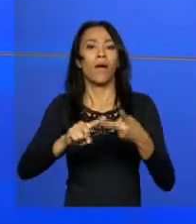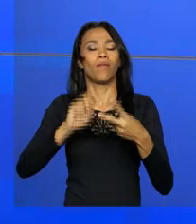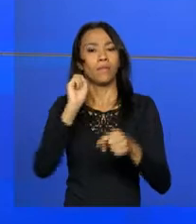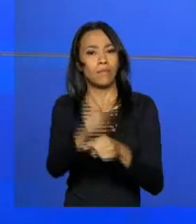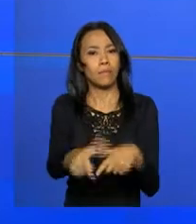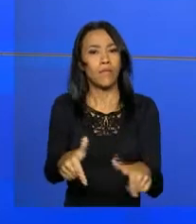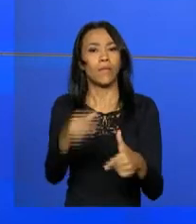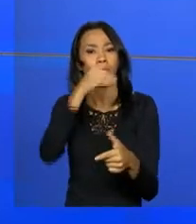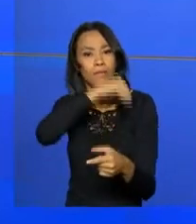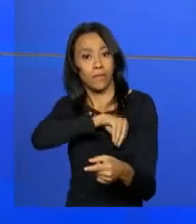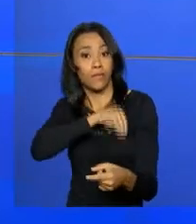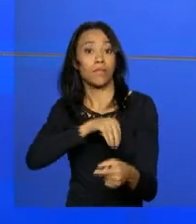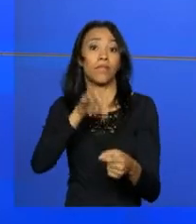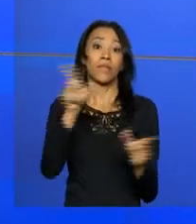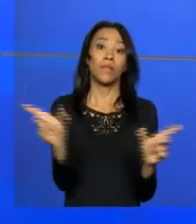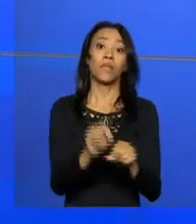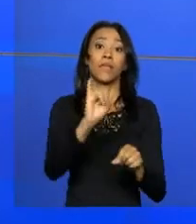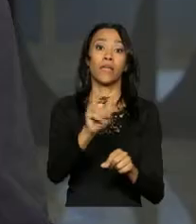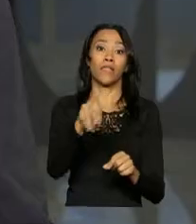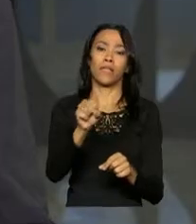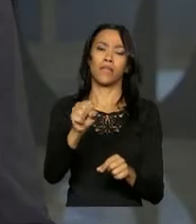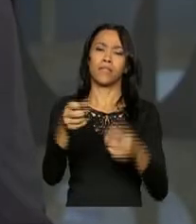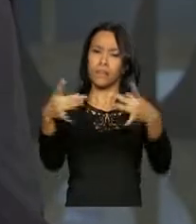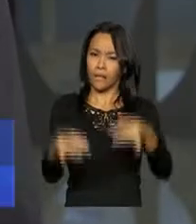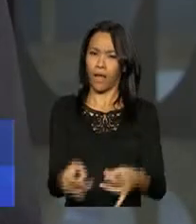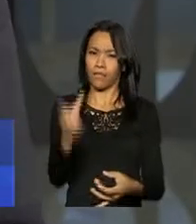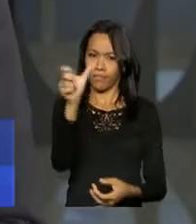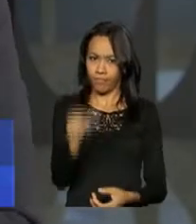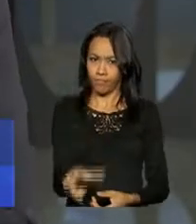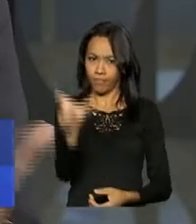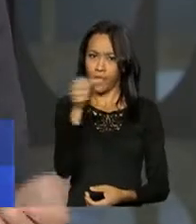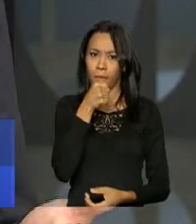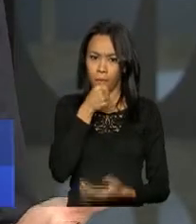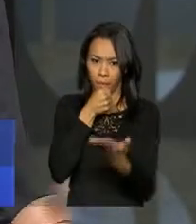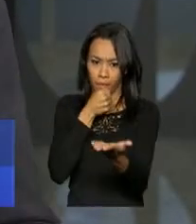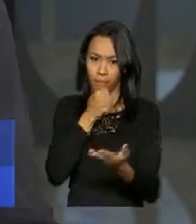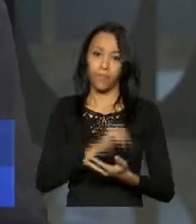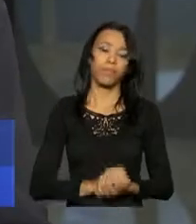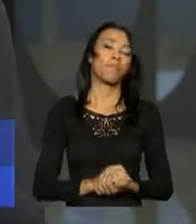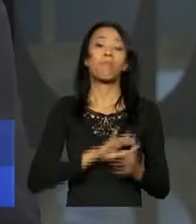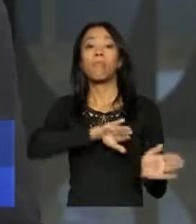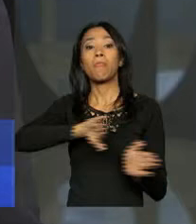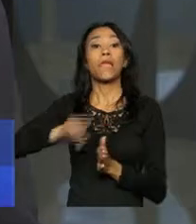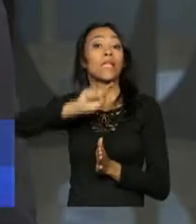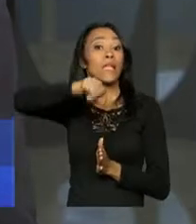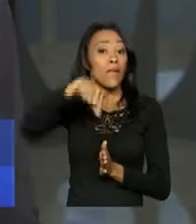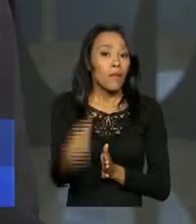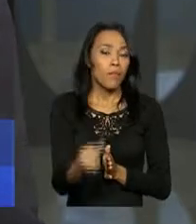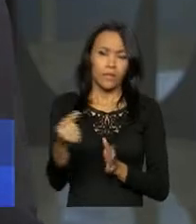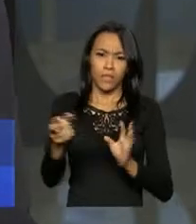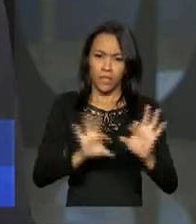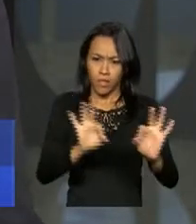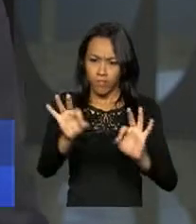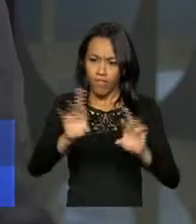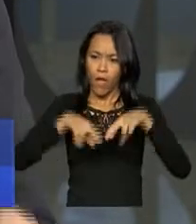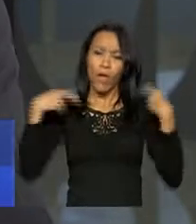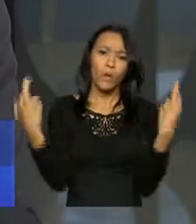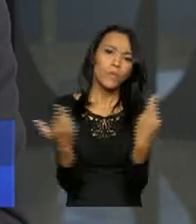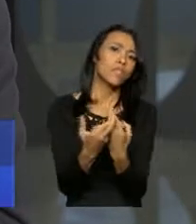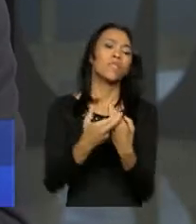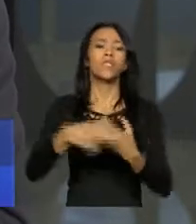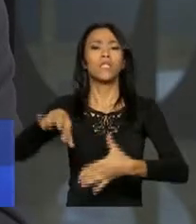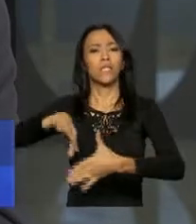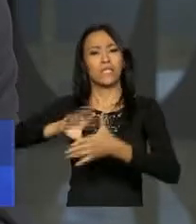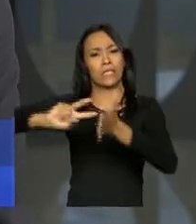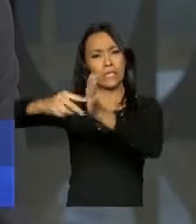as informações com o repórter paulo la sálvia depois de se reunir com centrais sindicais empresários e representantes de